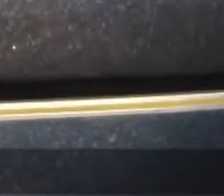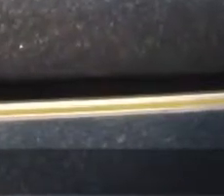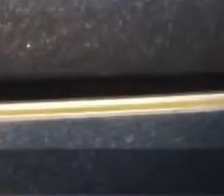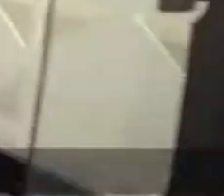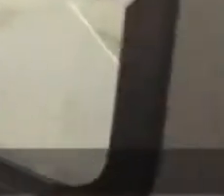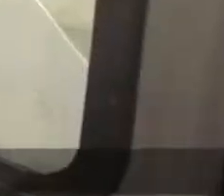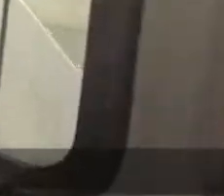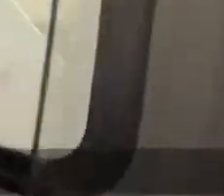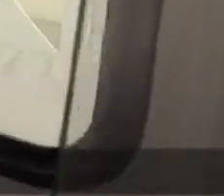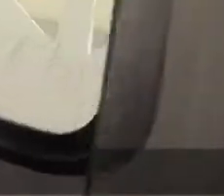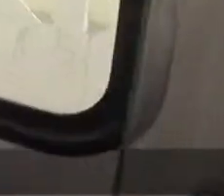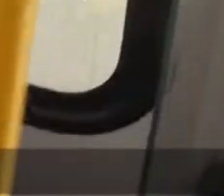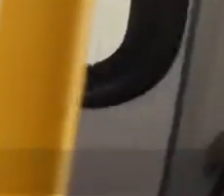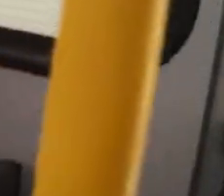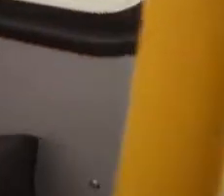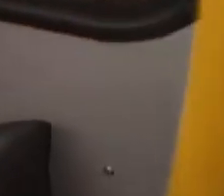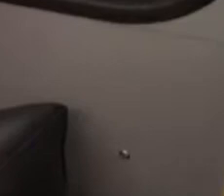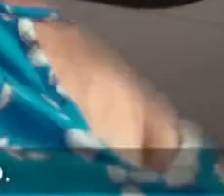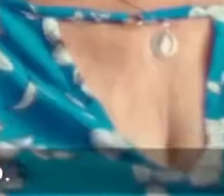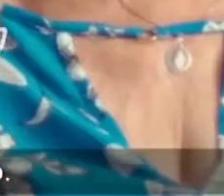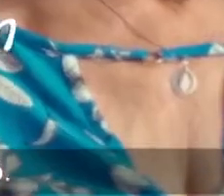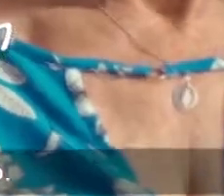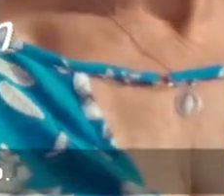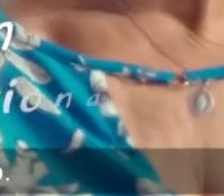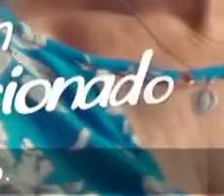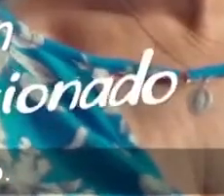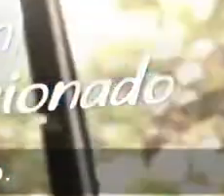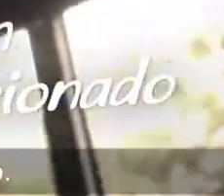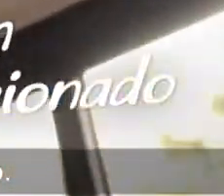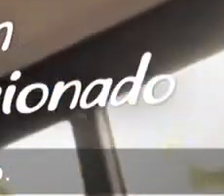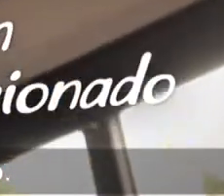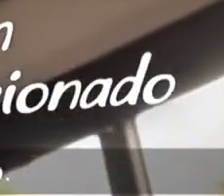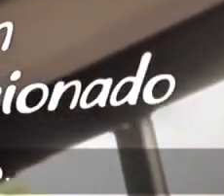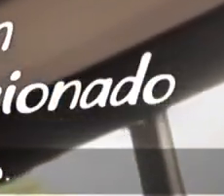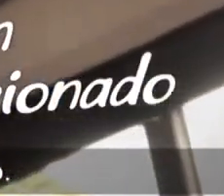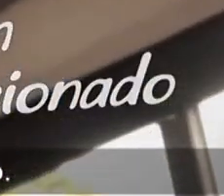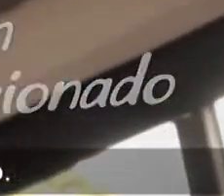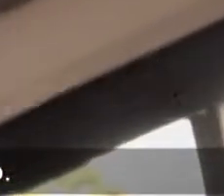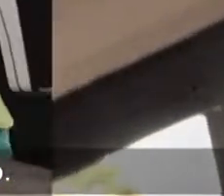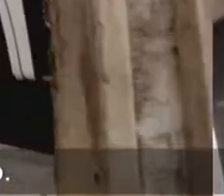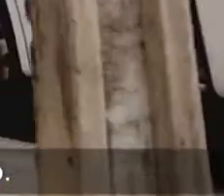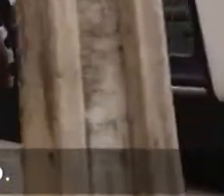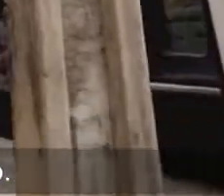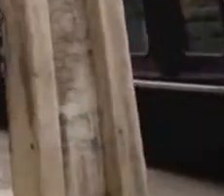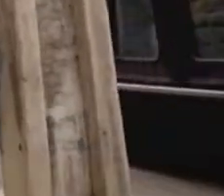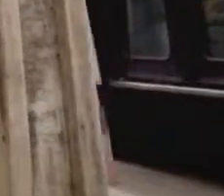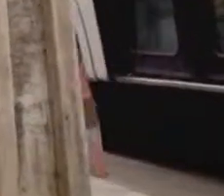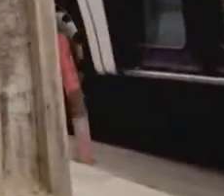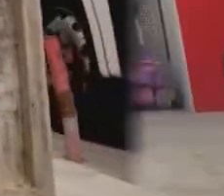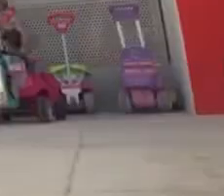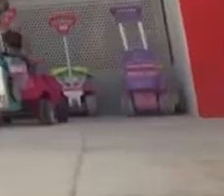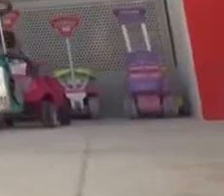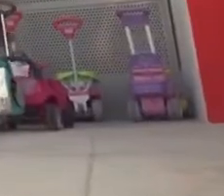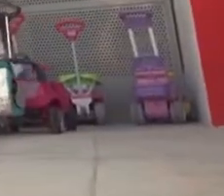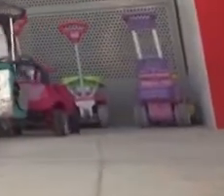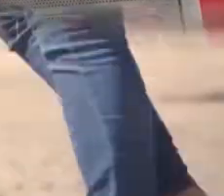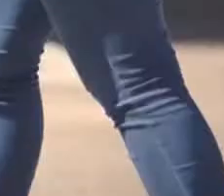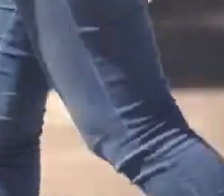gratuita para crianças de até 7 anos. A Prefeitura amplia a frota de ônibus com ar-condicionado.